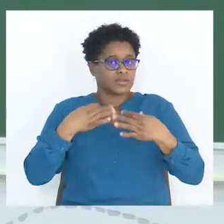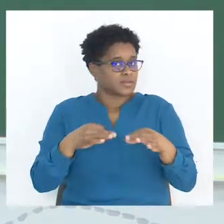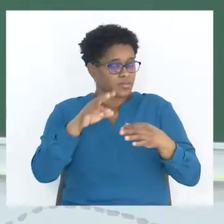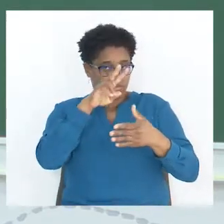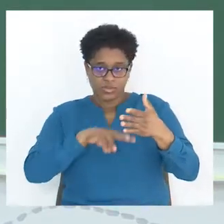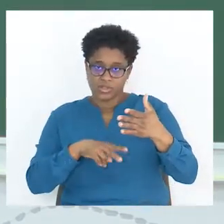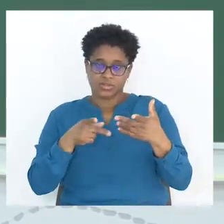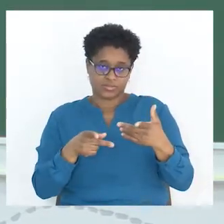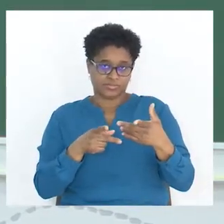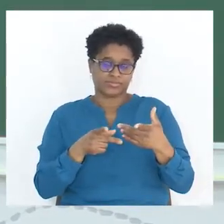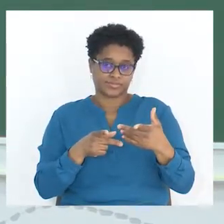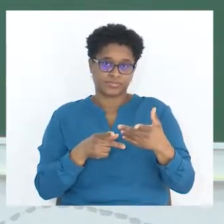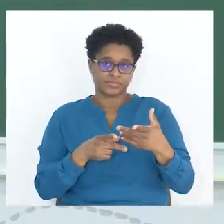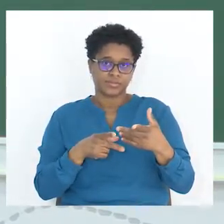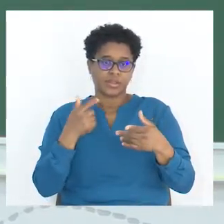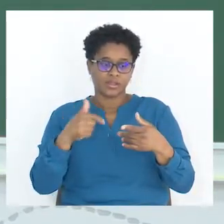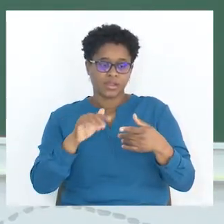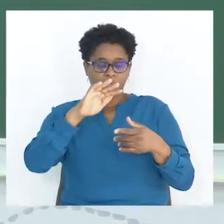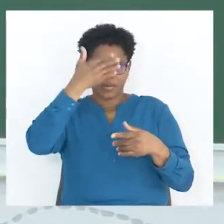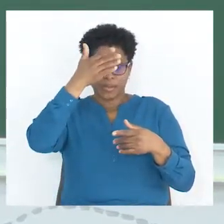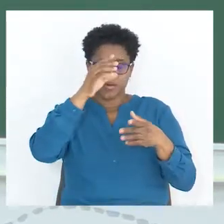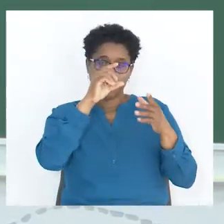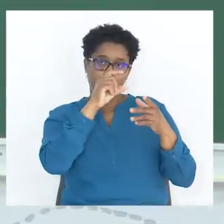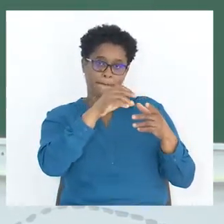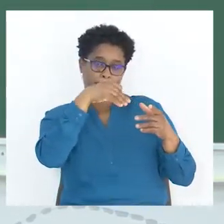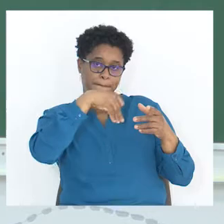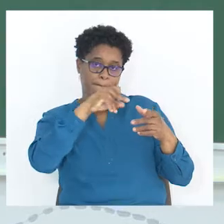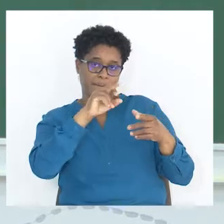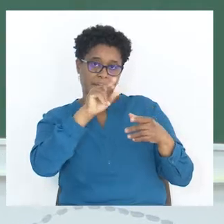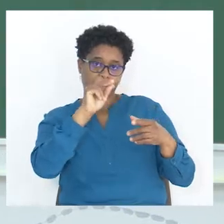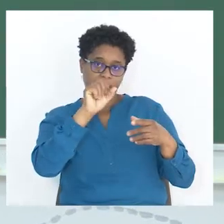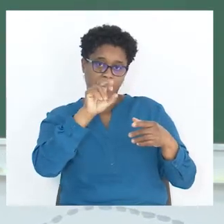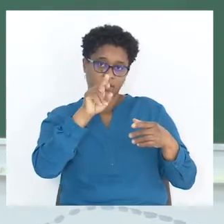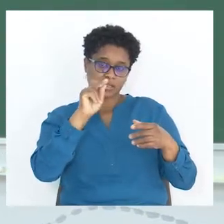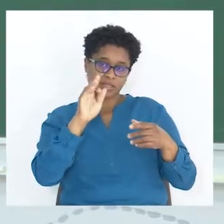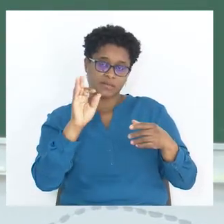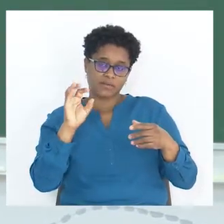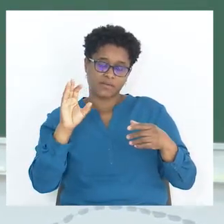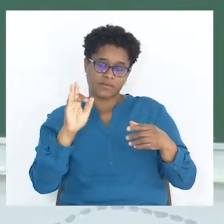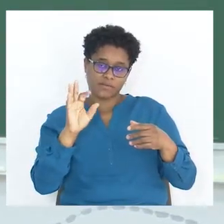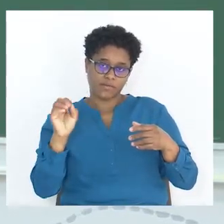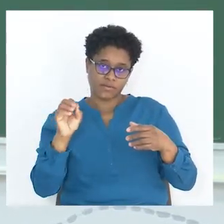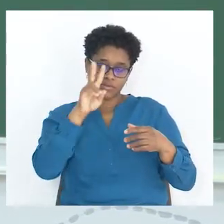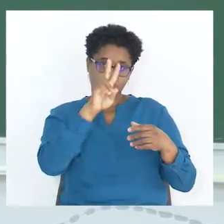Sempre do texto original. Então temos o primeiro parágrafo, o segundo, o